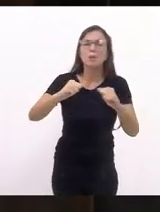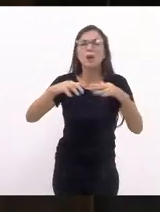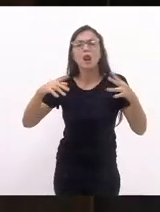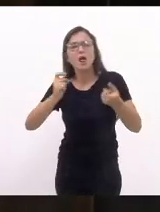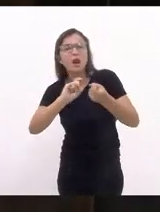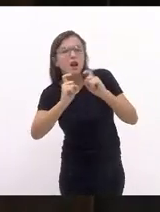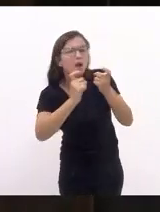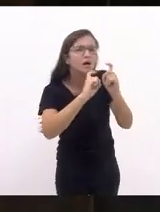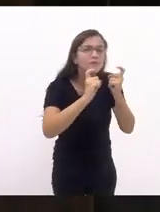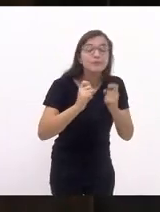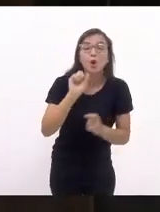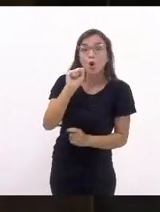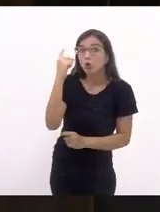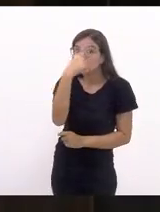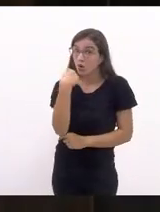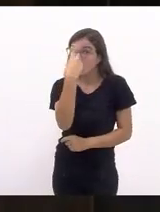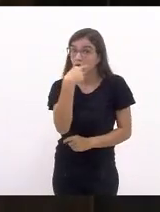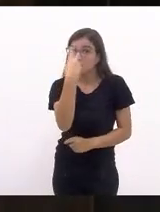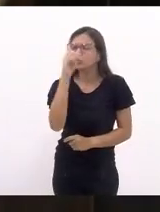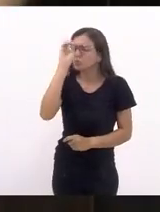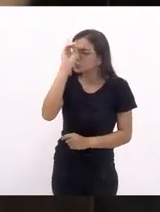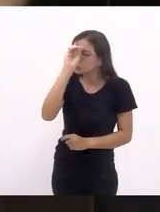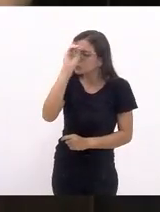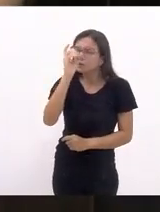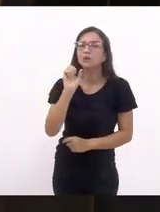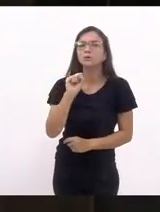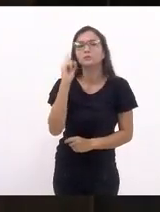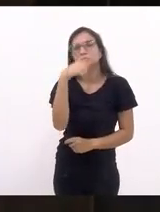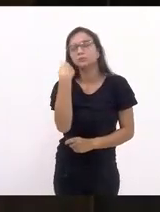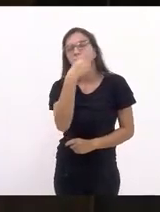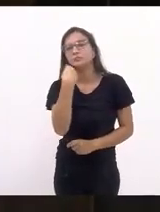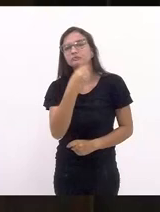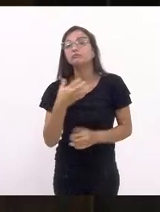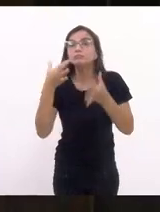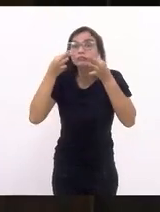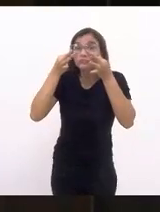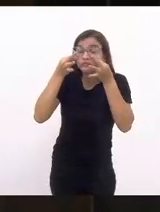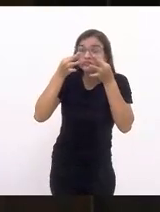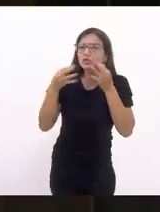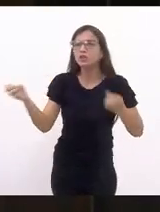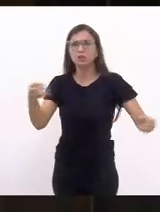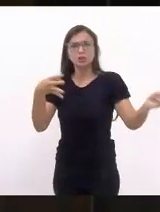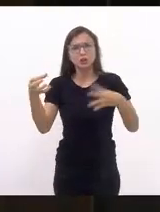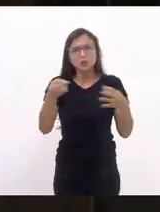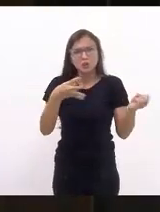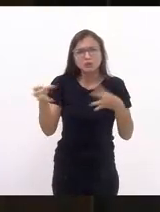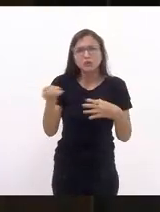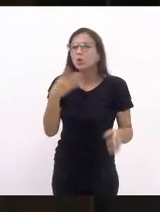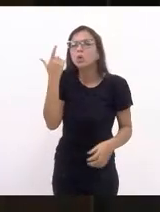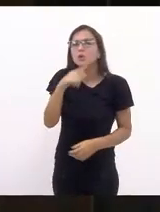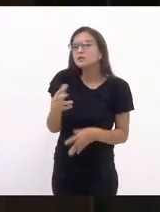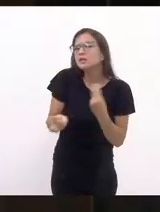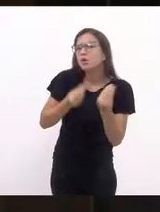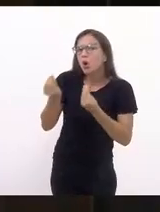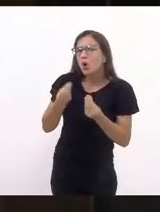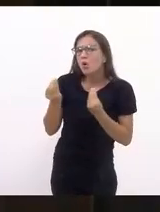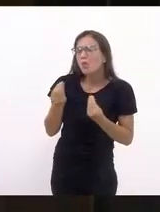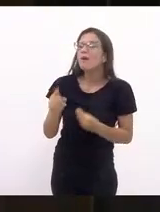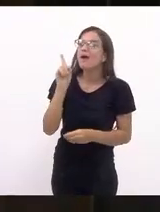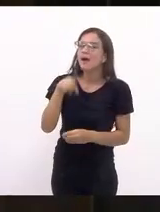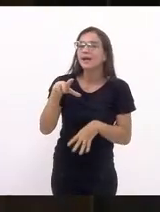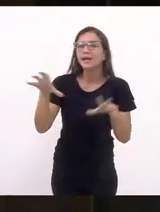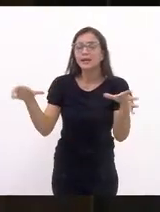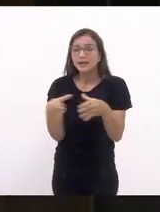média 8 horas por dia ao vivo todas essas inovações só foram possíveis com a participação ativa